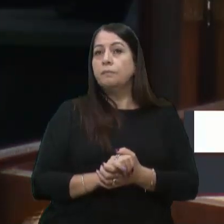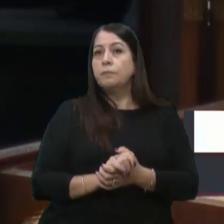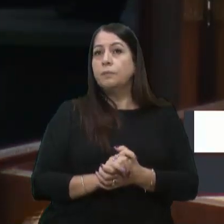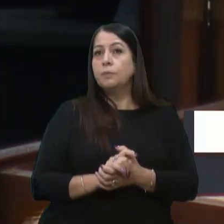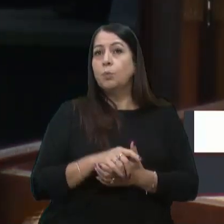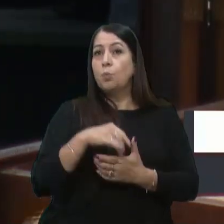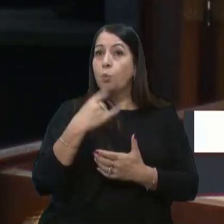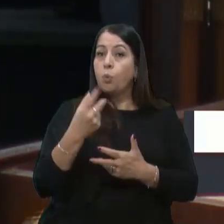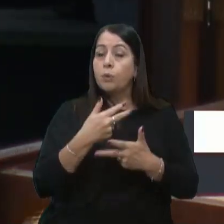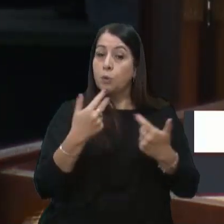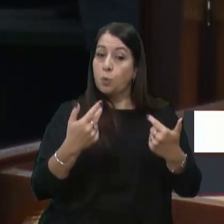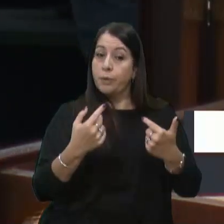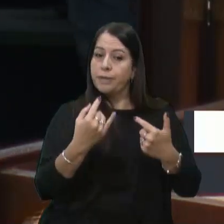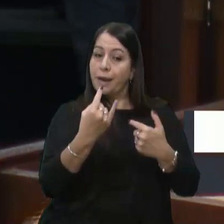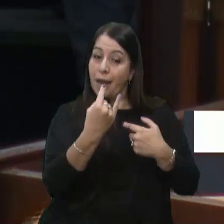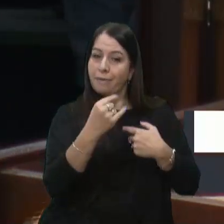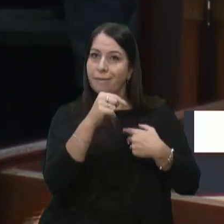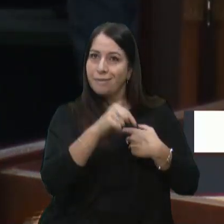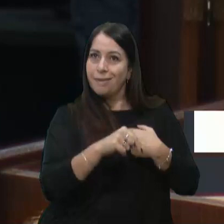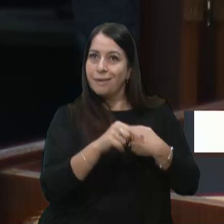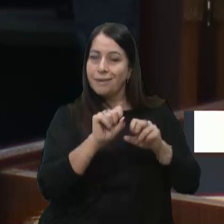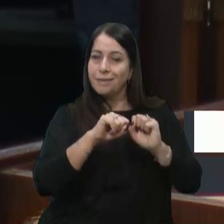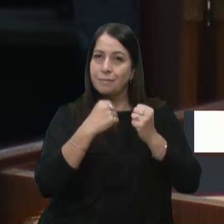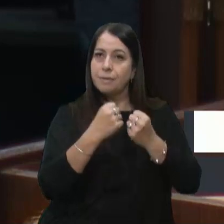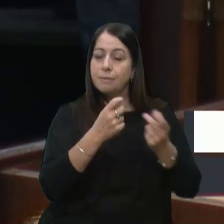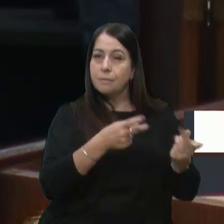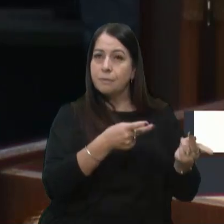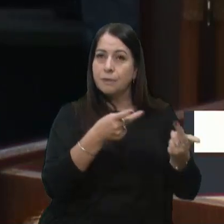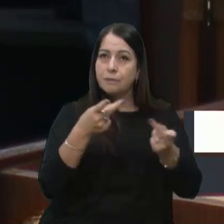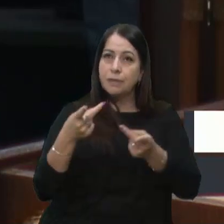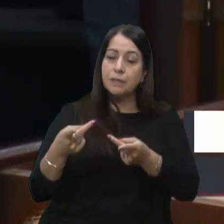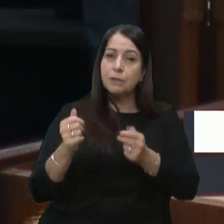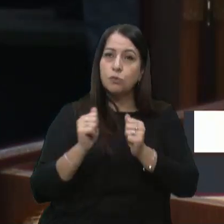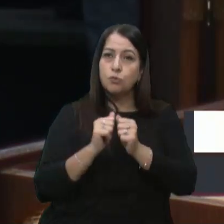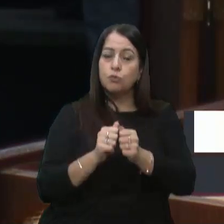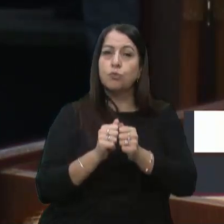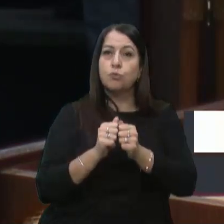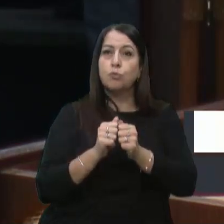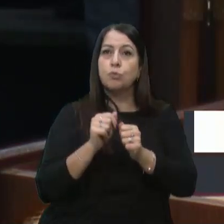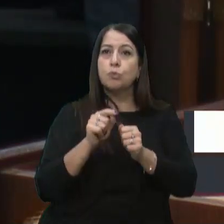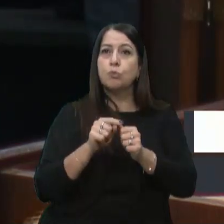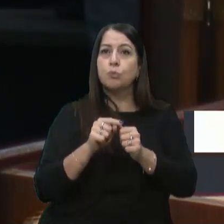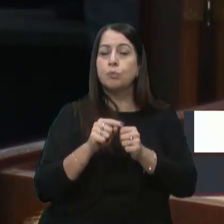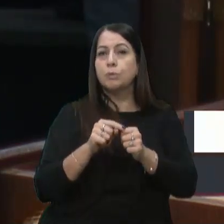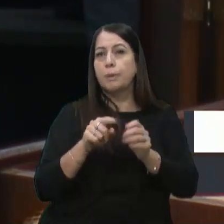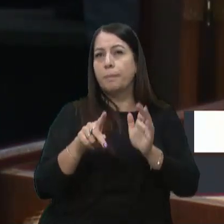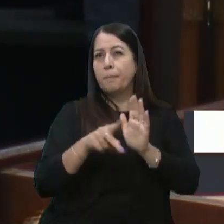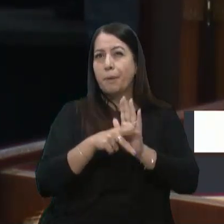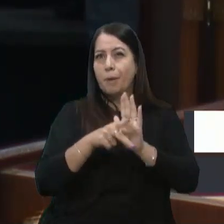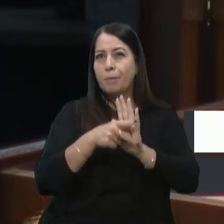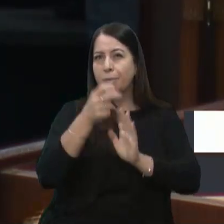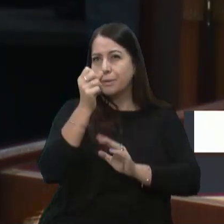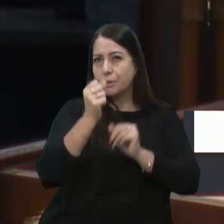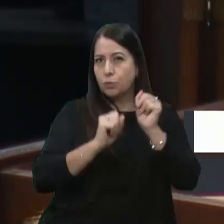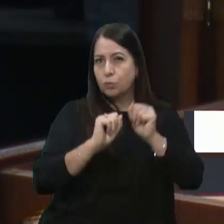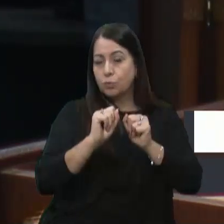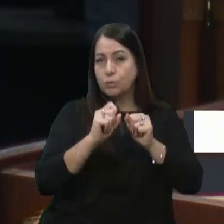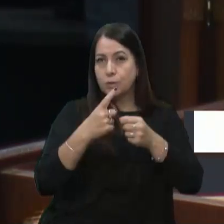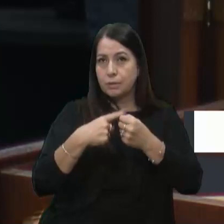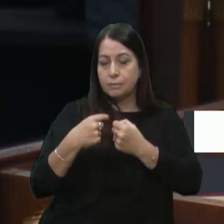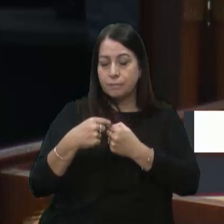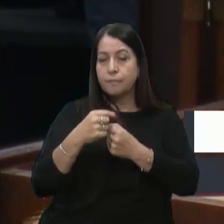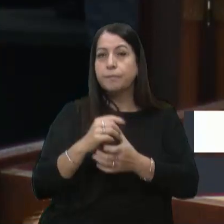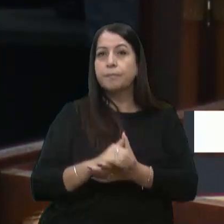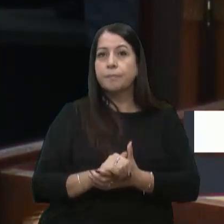Outro atrativo do seminário será uma visita mediada em patrimônios industriais da nossa